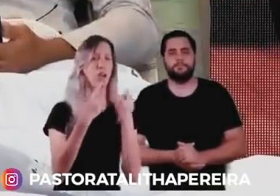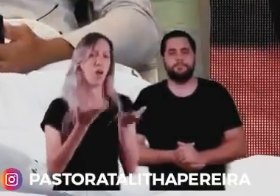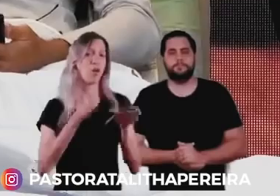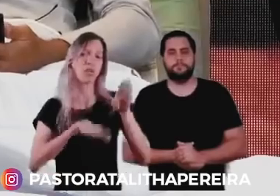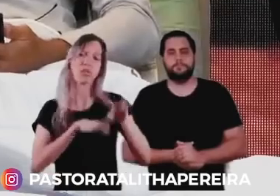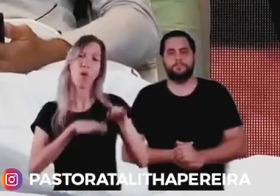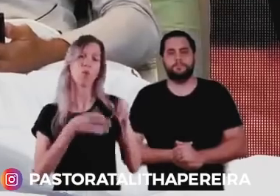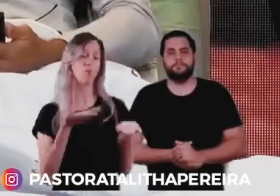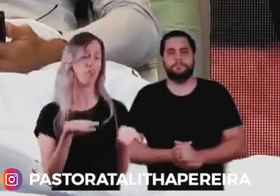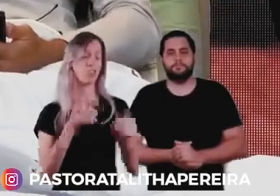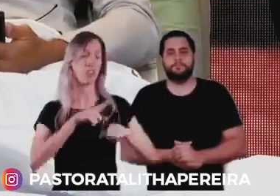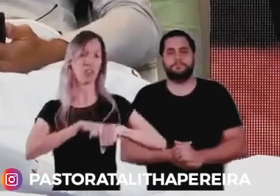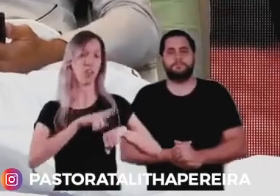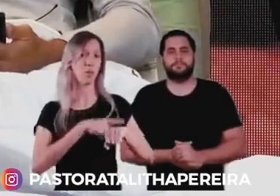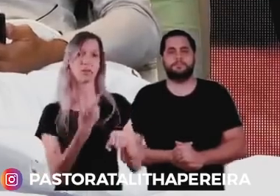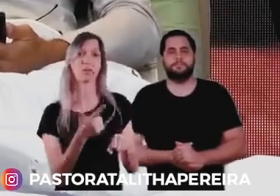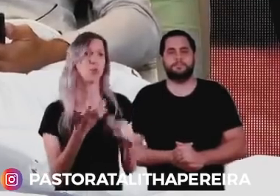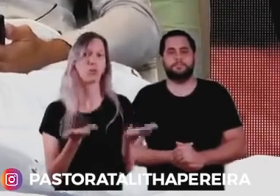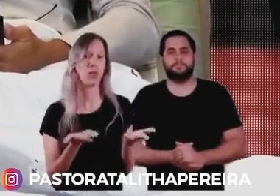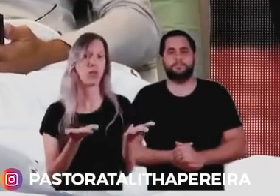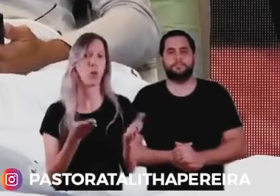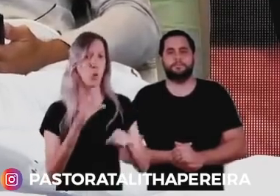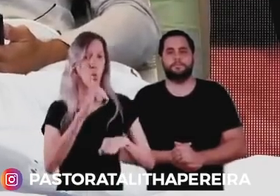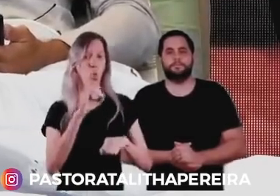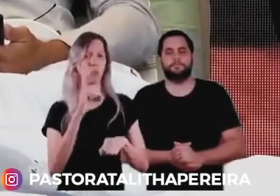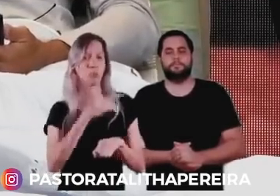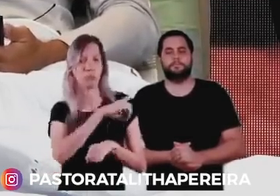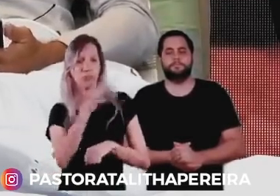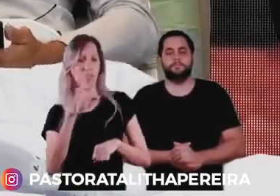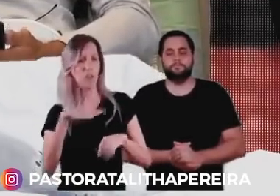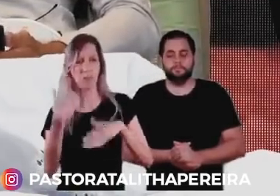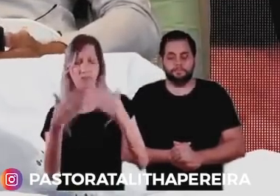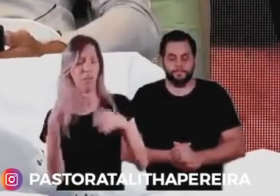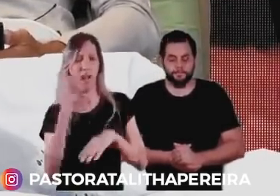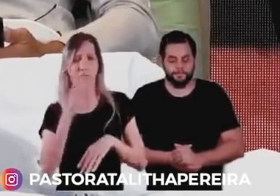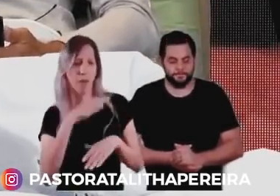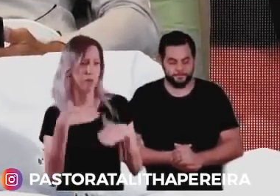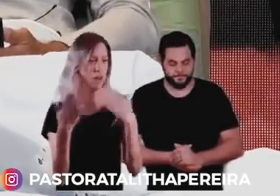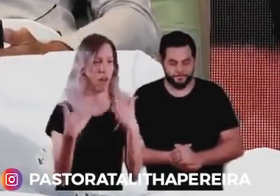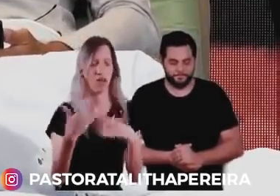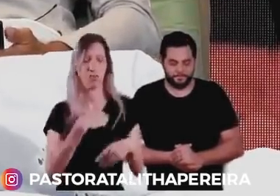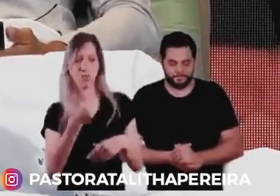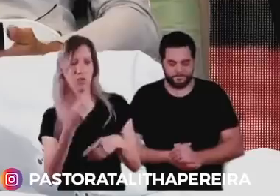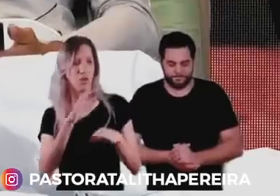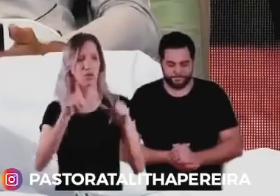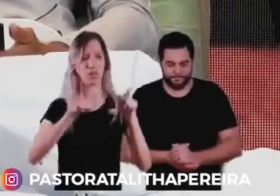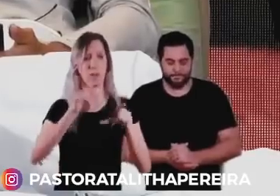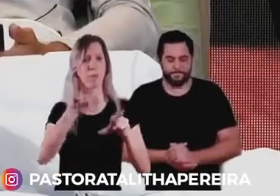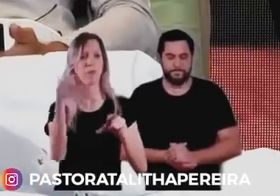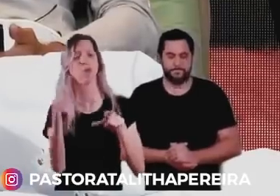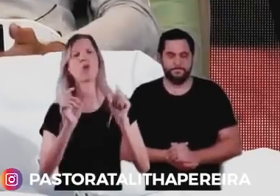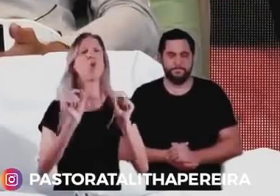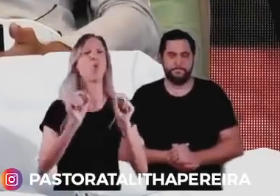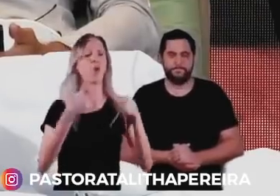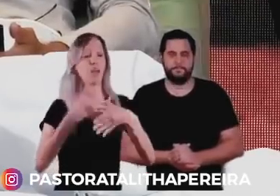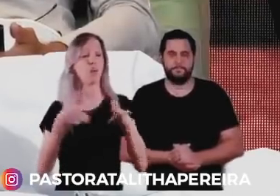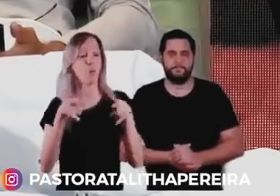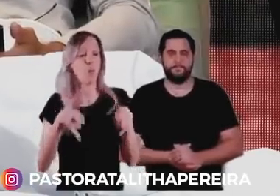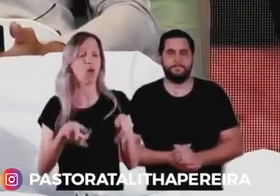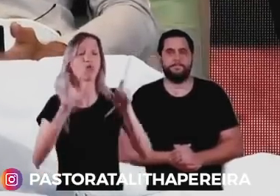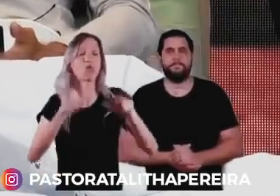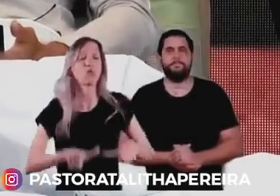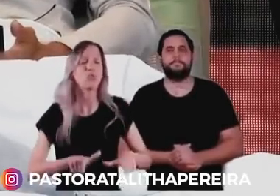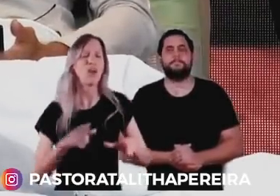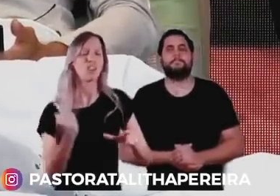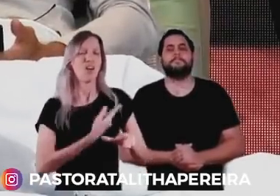tenha esse tempo, porque o dia é muito corrido, os dois trabalham fora, tem filhos, enfim. Então, o quarto é o nosso reduto. Tanto é que a